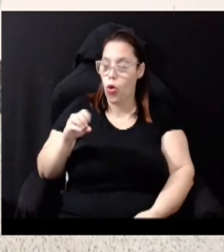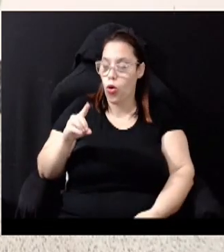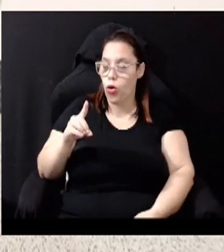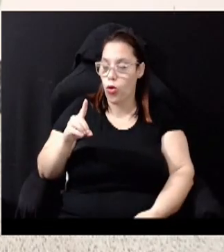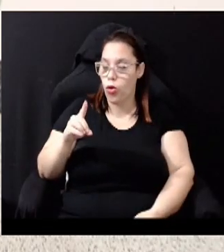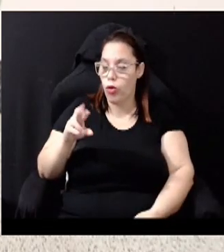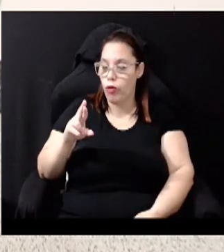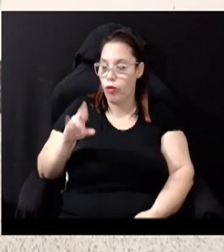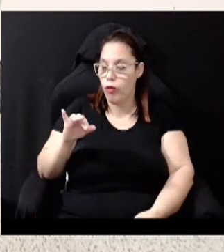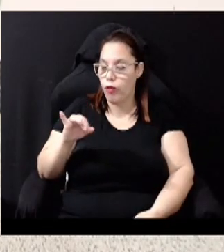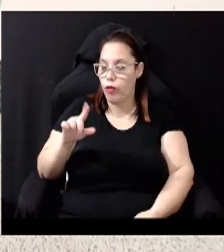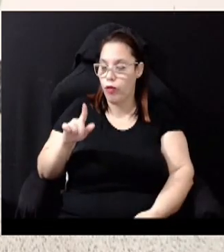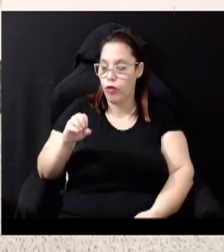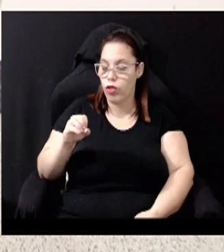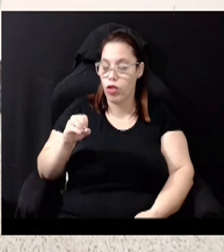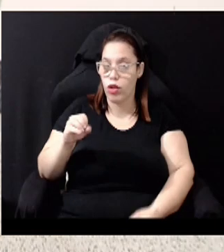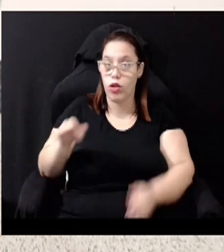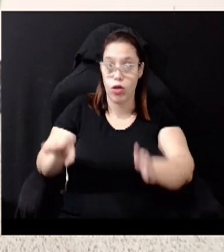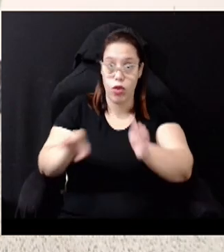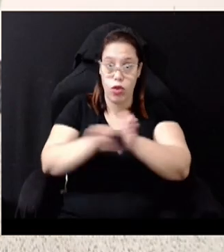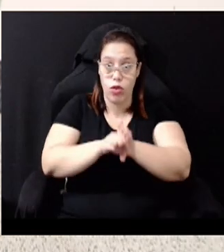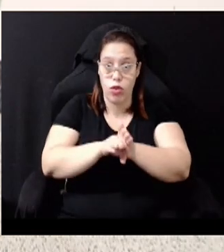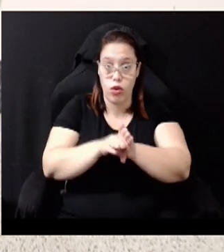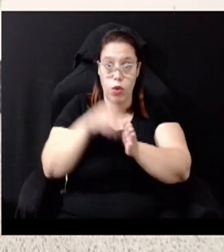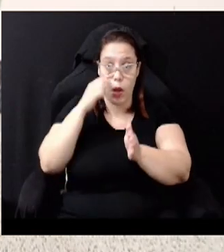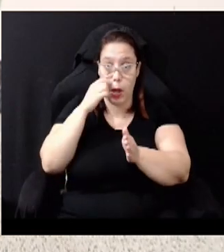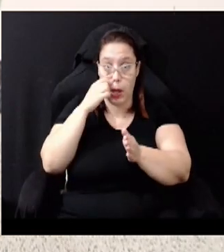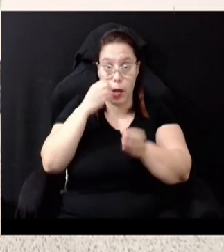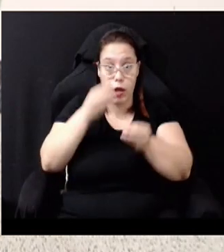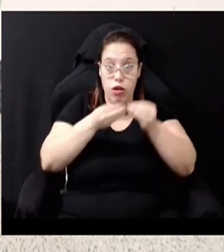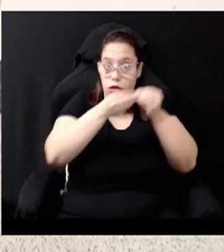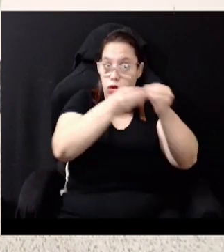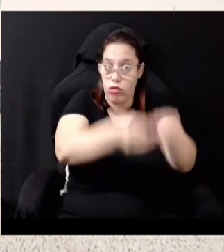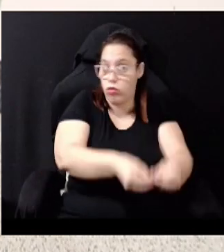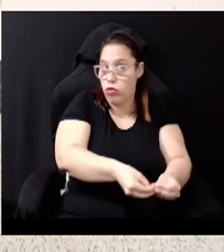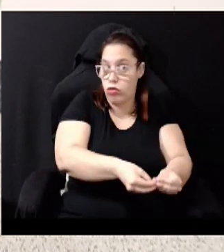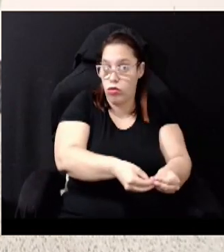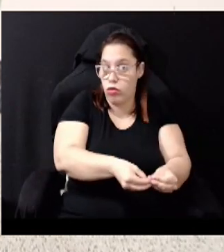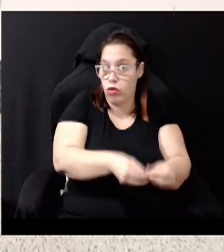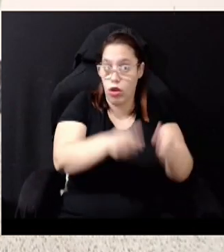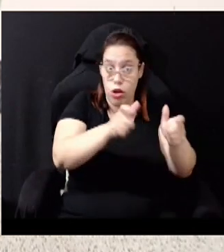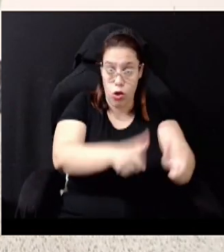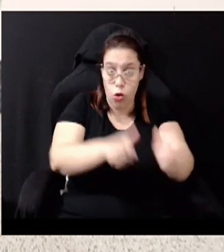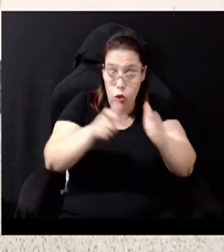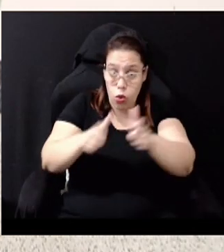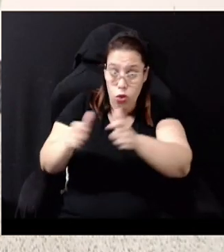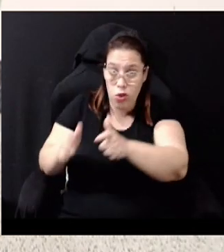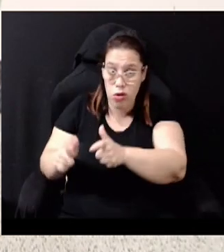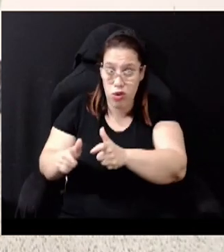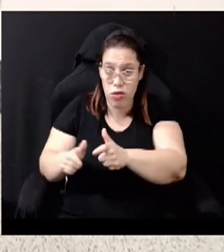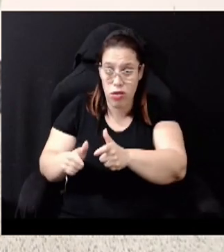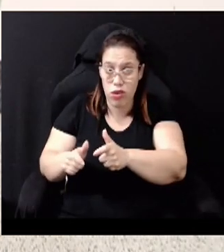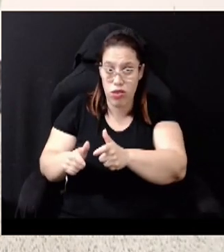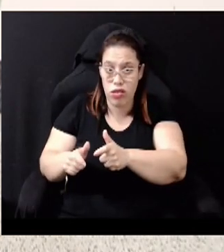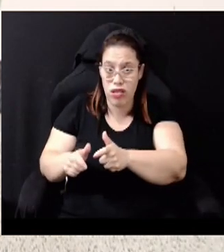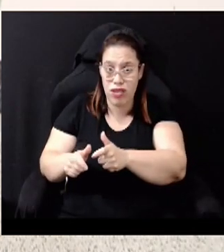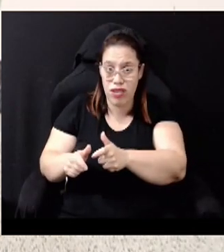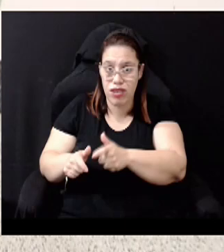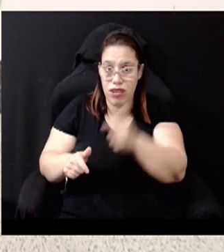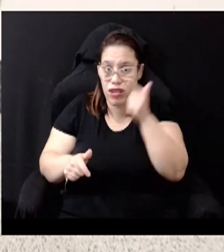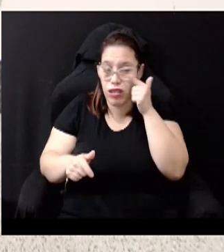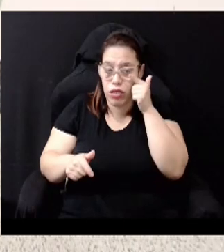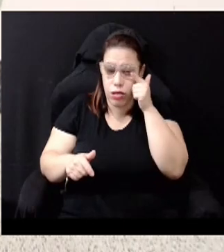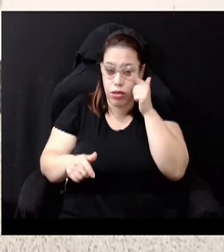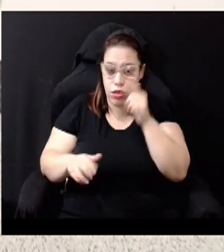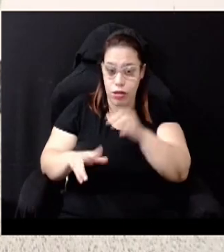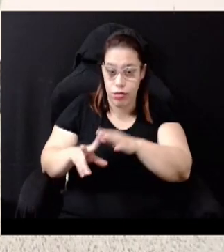chegam e depositam o celular em algum lugar, porque senão o cara dá um migué, coloca